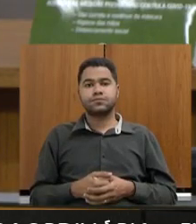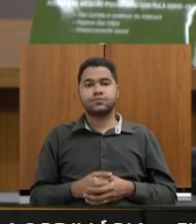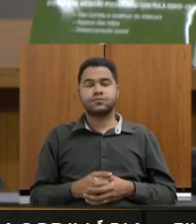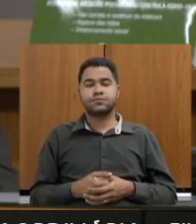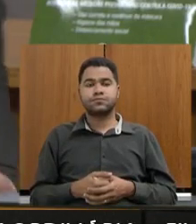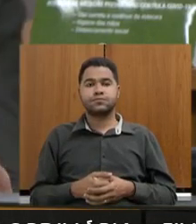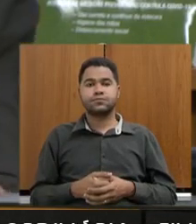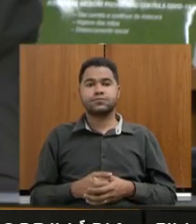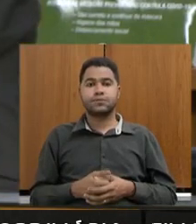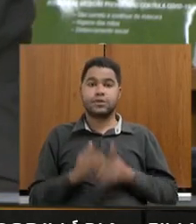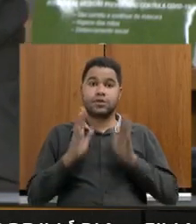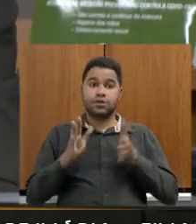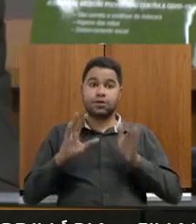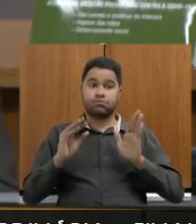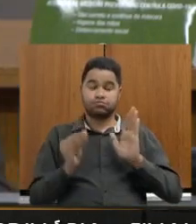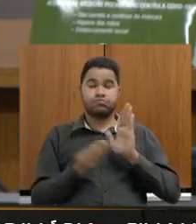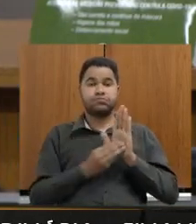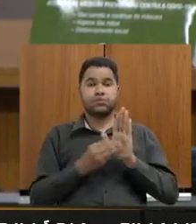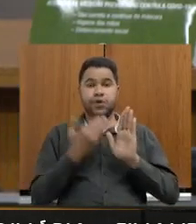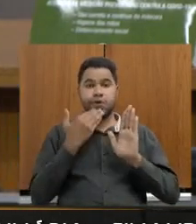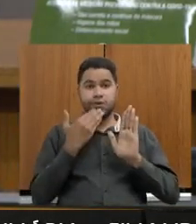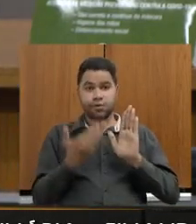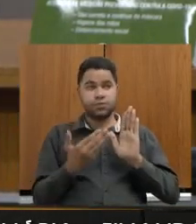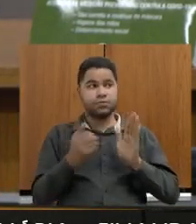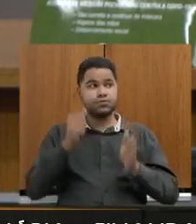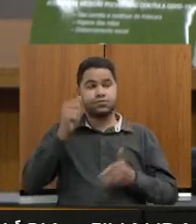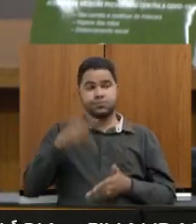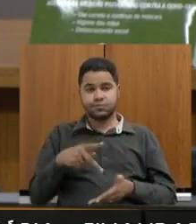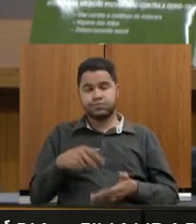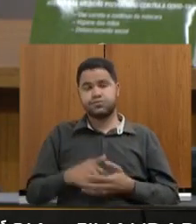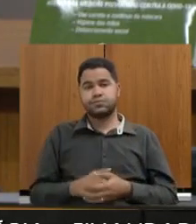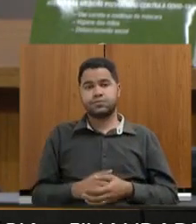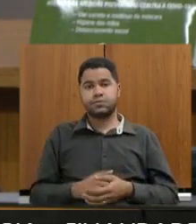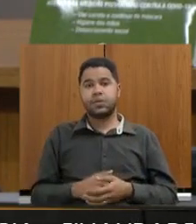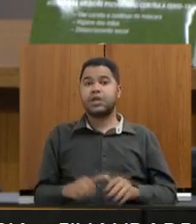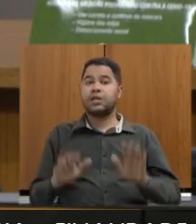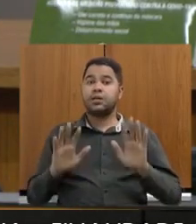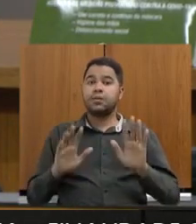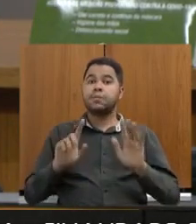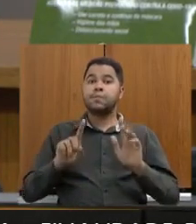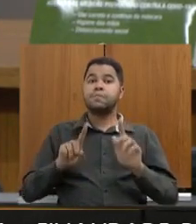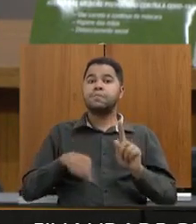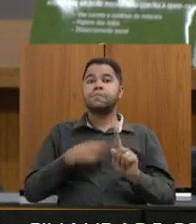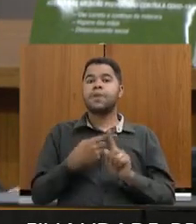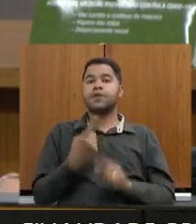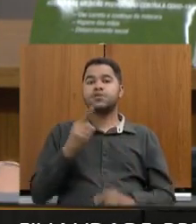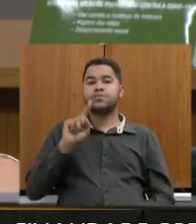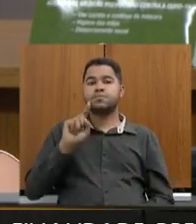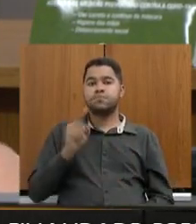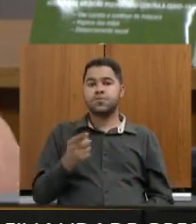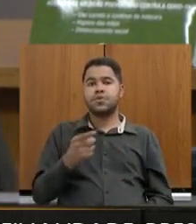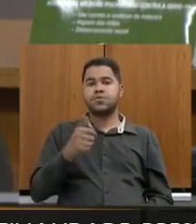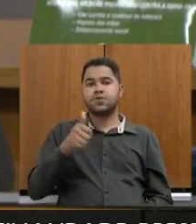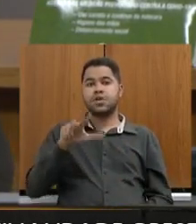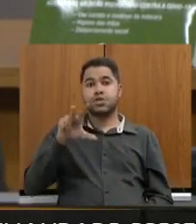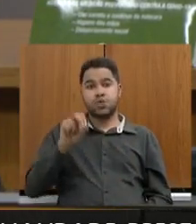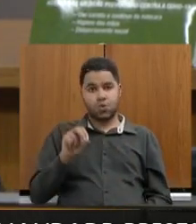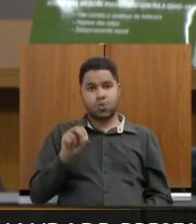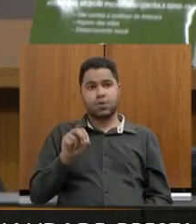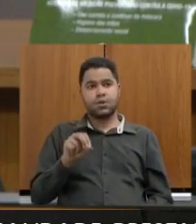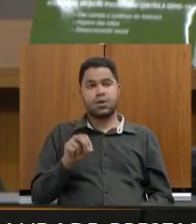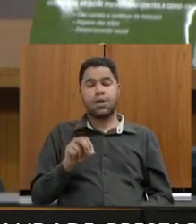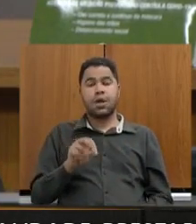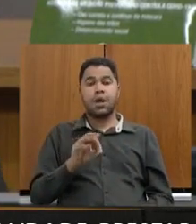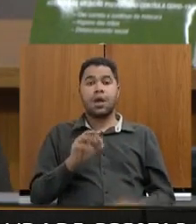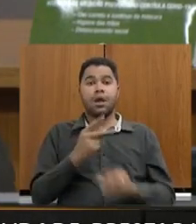de já implementaram os requisitos para aposentadoria mais de mil e 150 servidores estão a